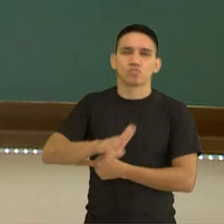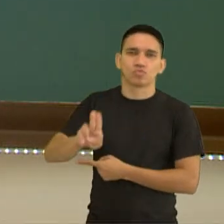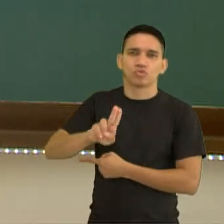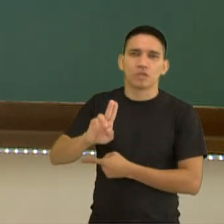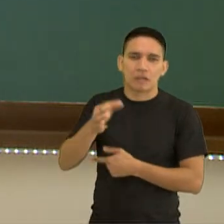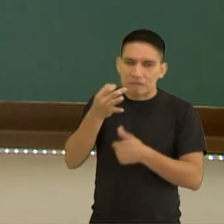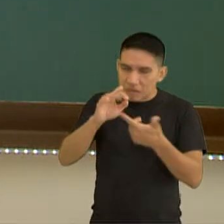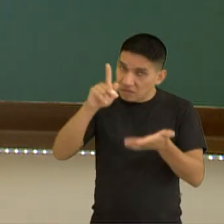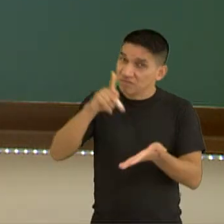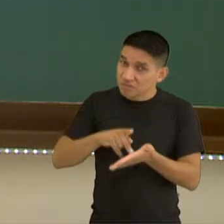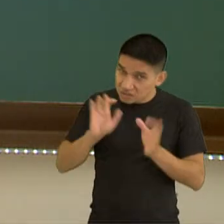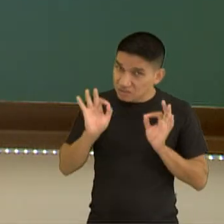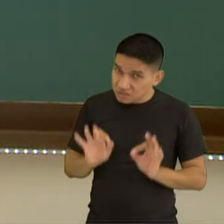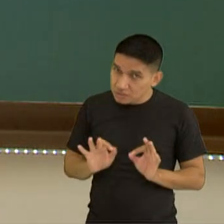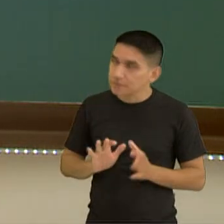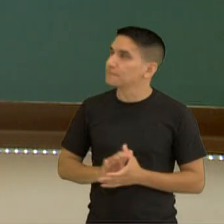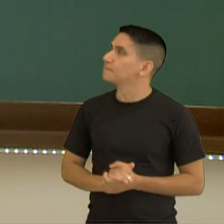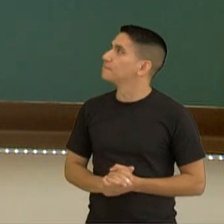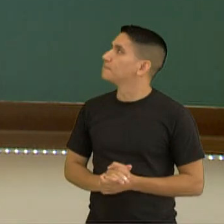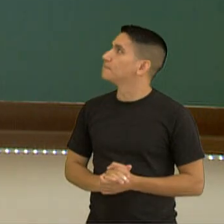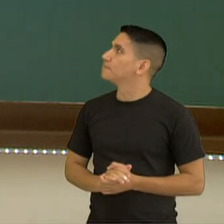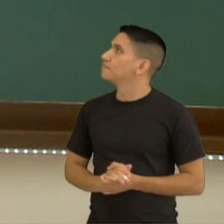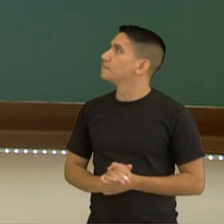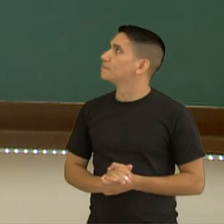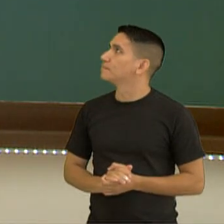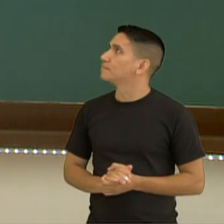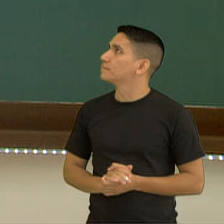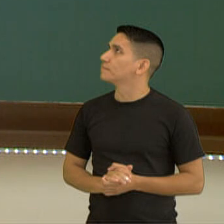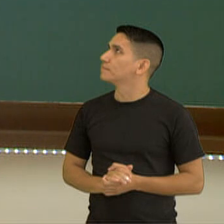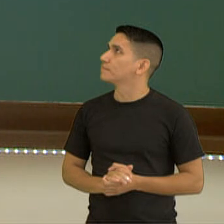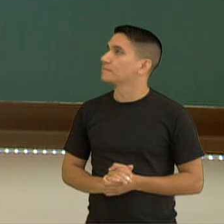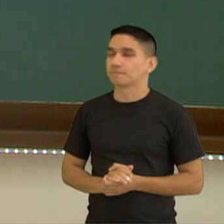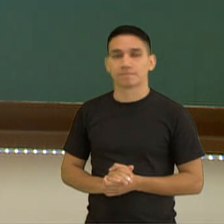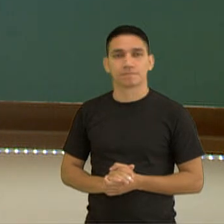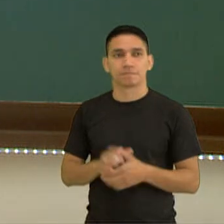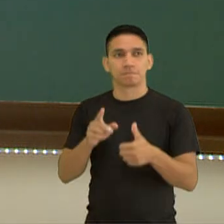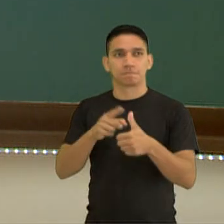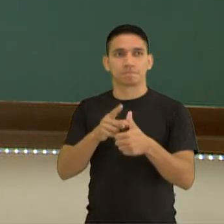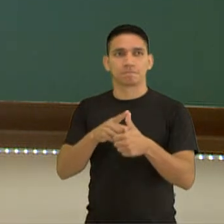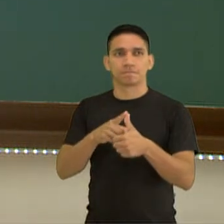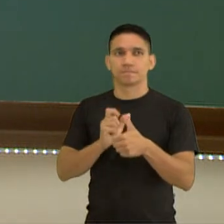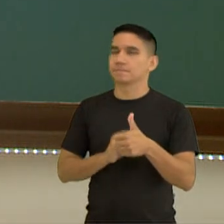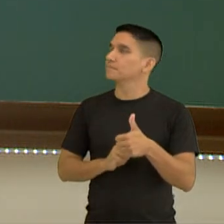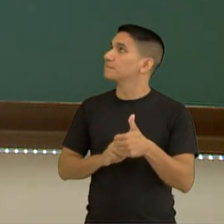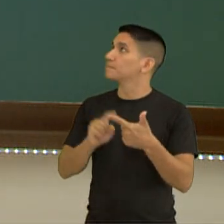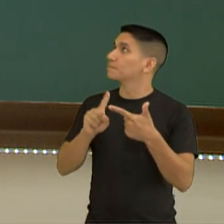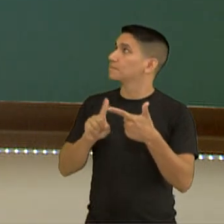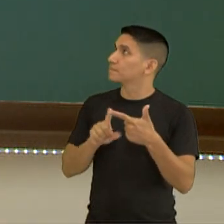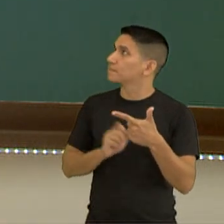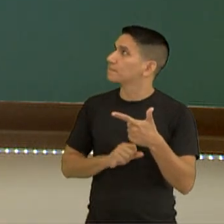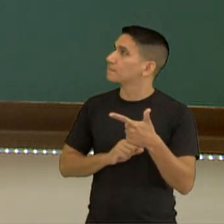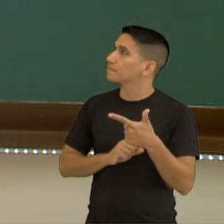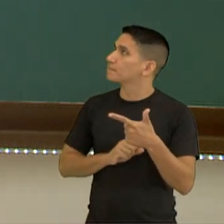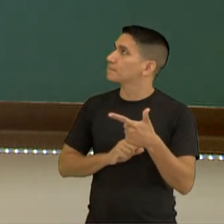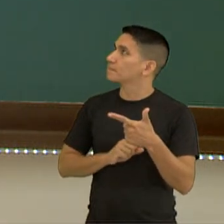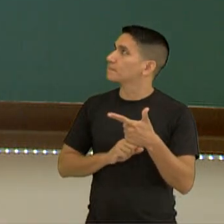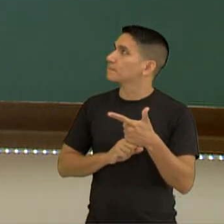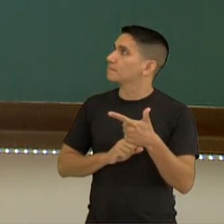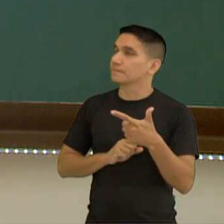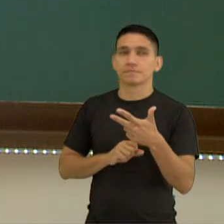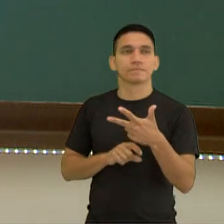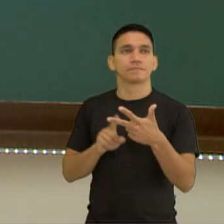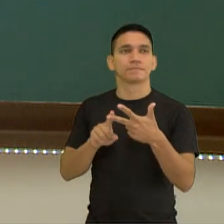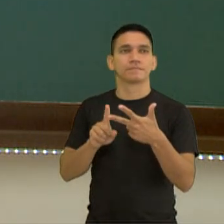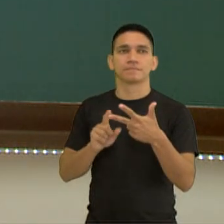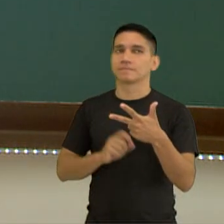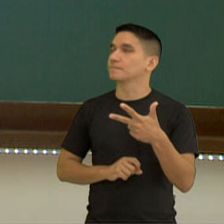a veracidade de cada uma delas. Brazil is becoming more accessible. Brazil is becoming a favorite travel destination.